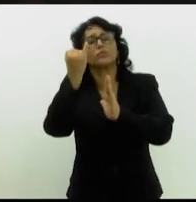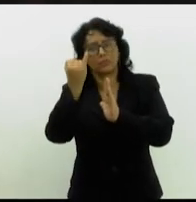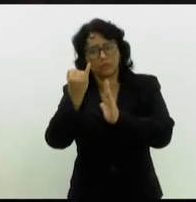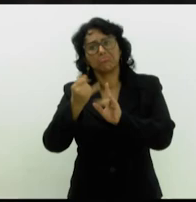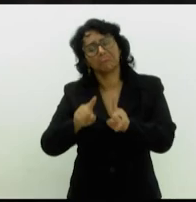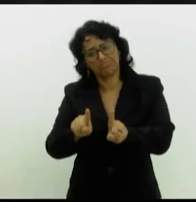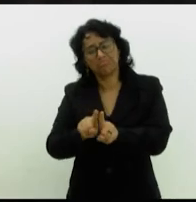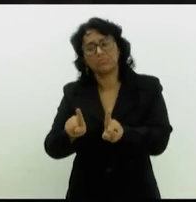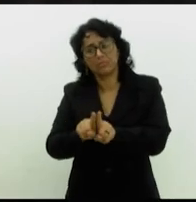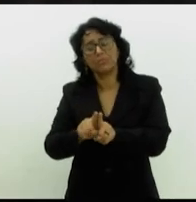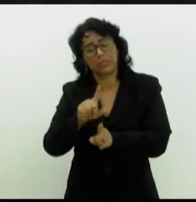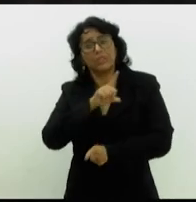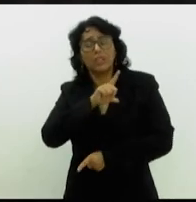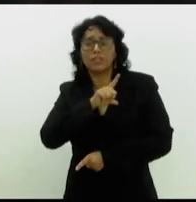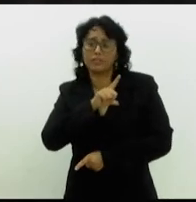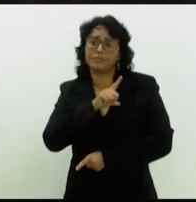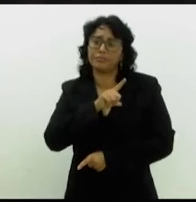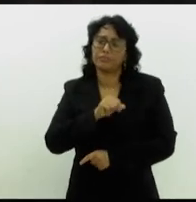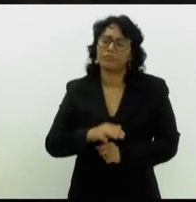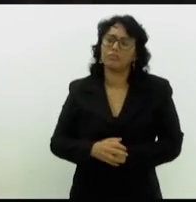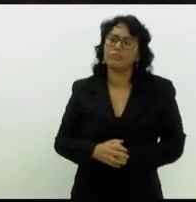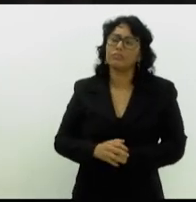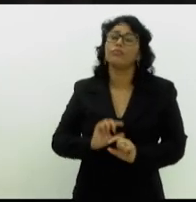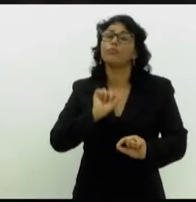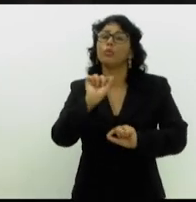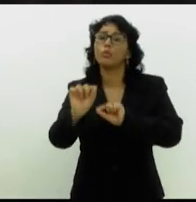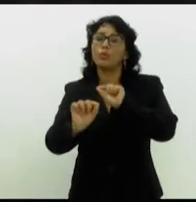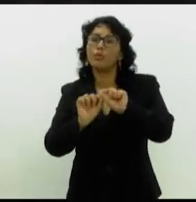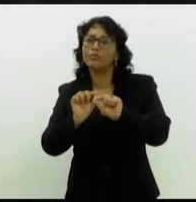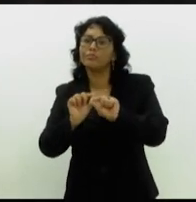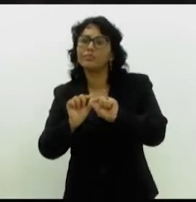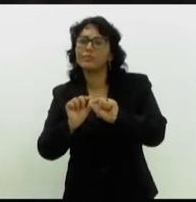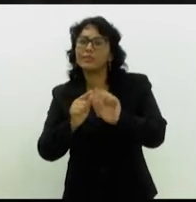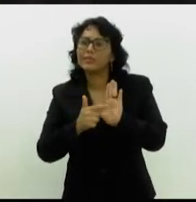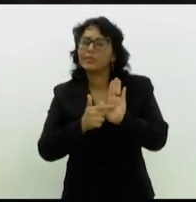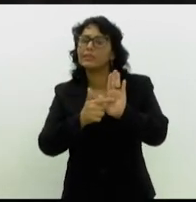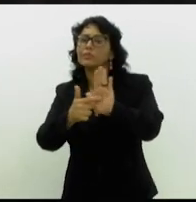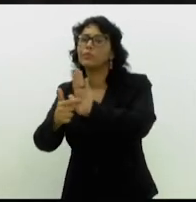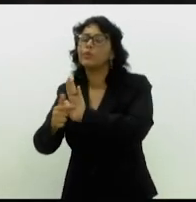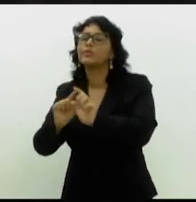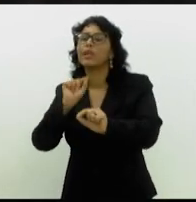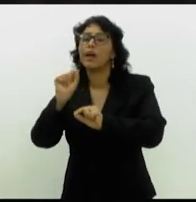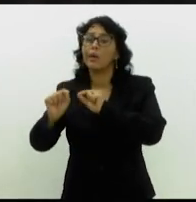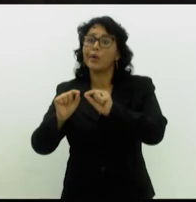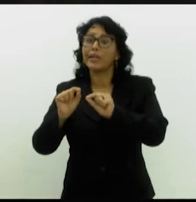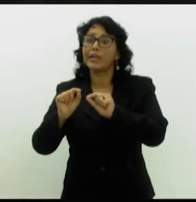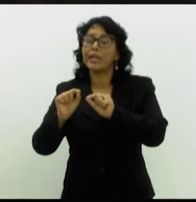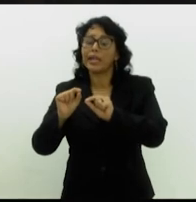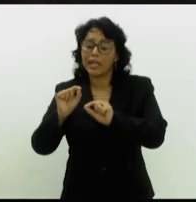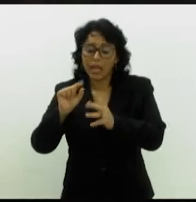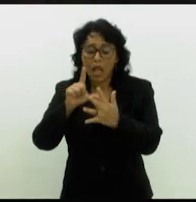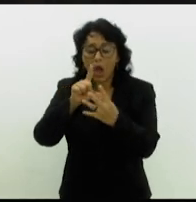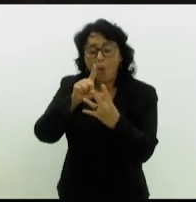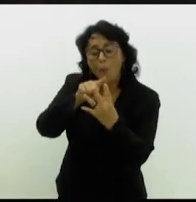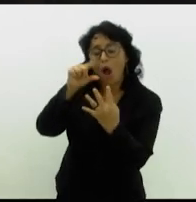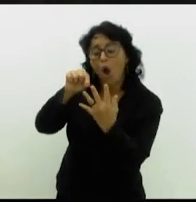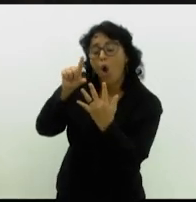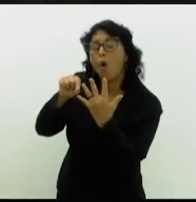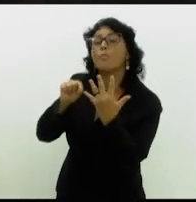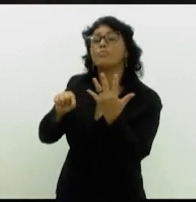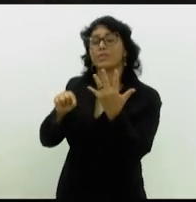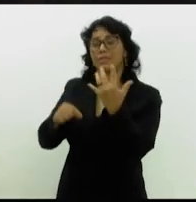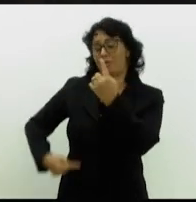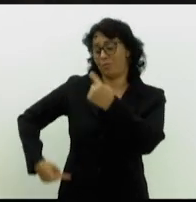impostos Então o que se trata na verdade é uma opção política Deputado Luiz Paulo é uma opção política do governador de não fazer